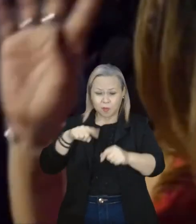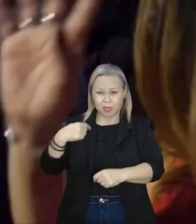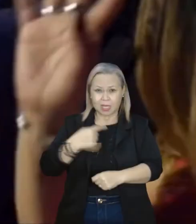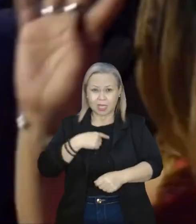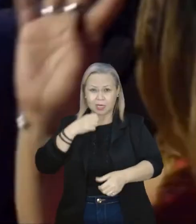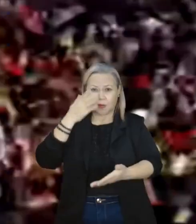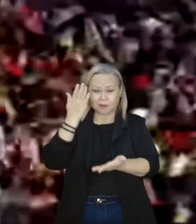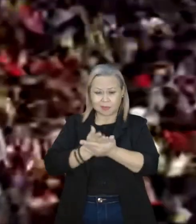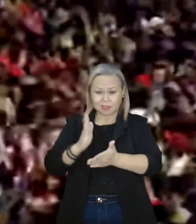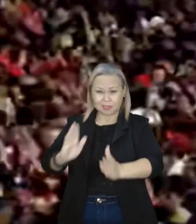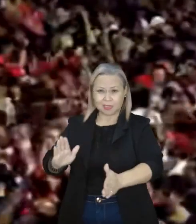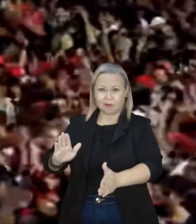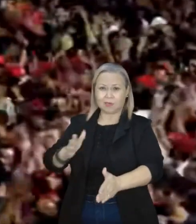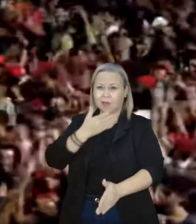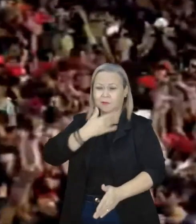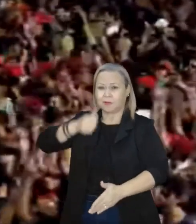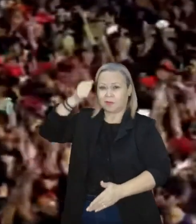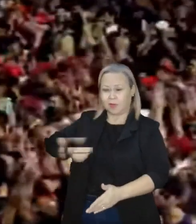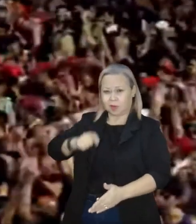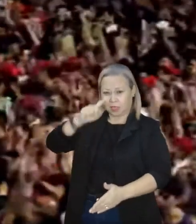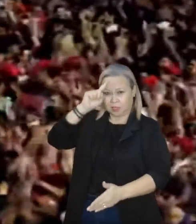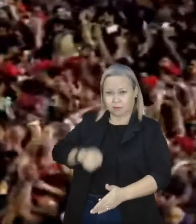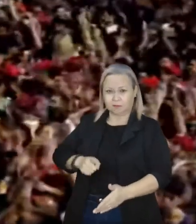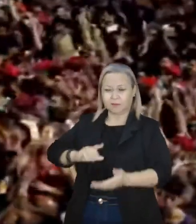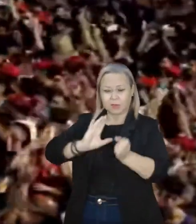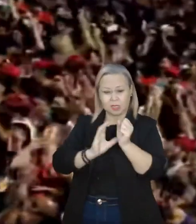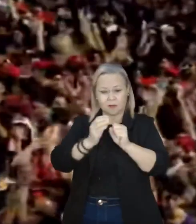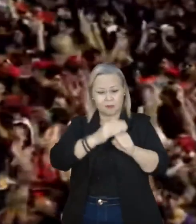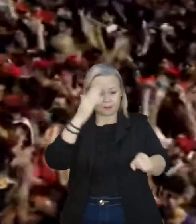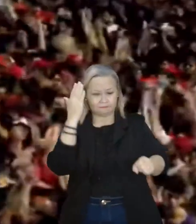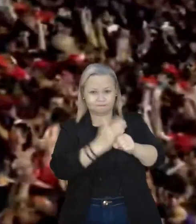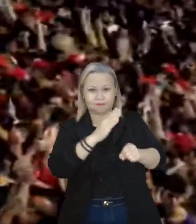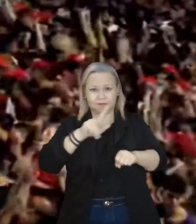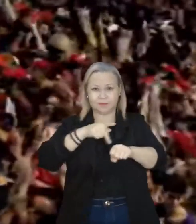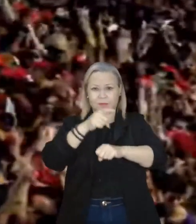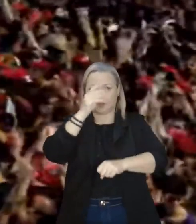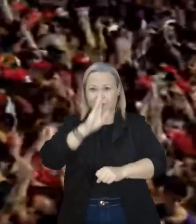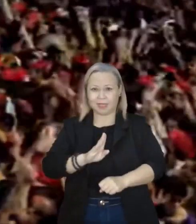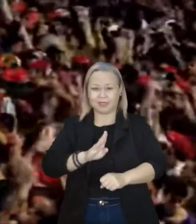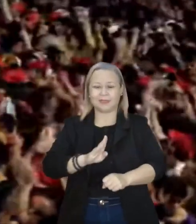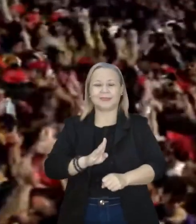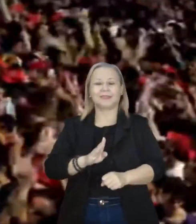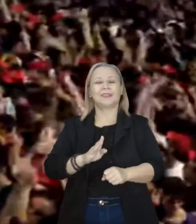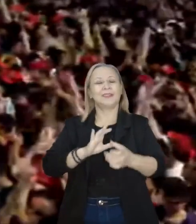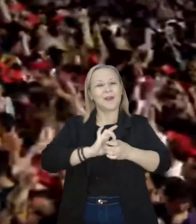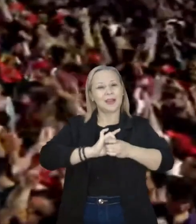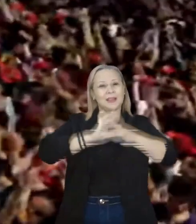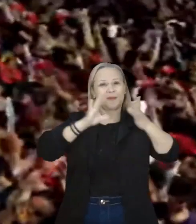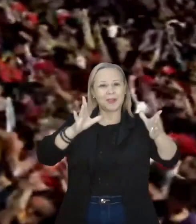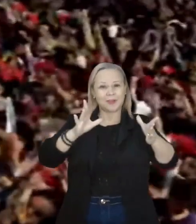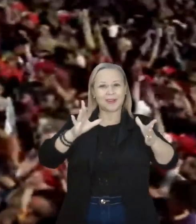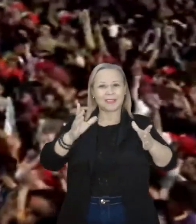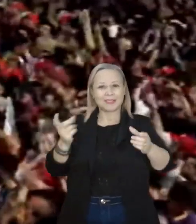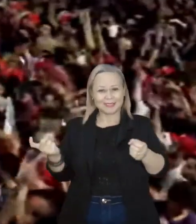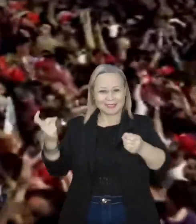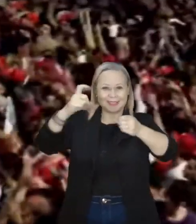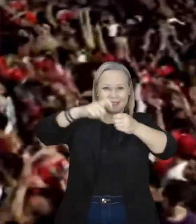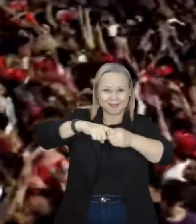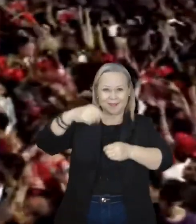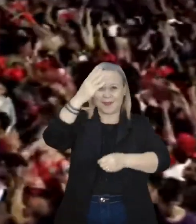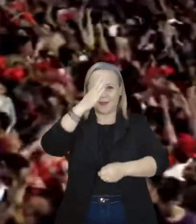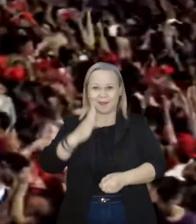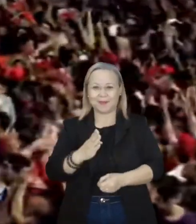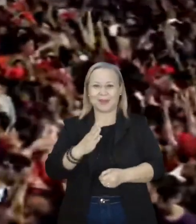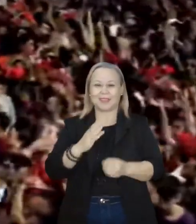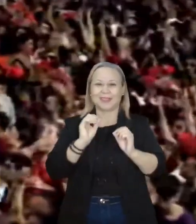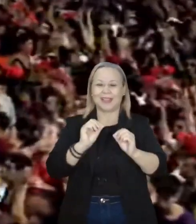o autoritarismo e o fascismo desse país. A democracia está de volta no Brasil.